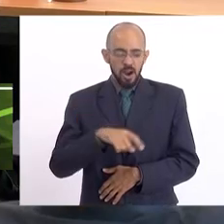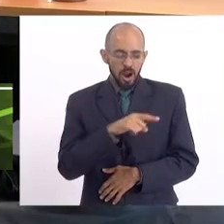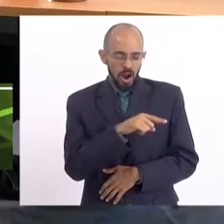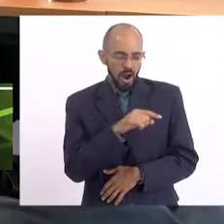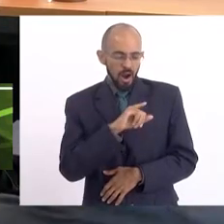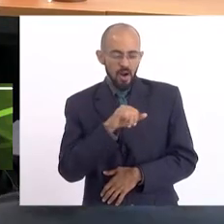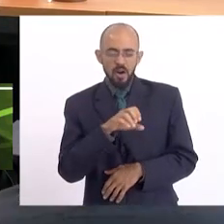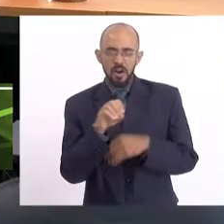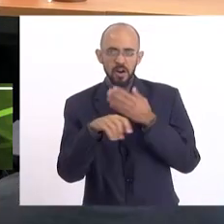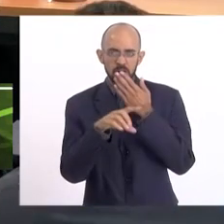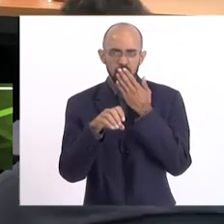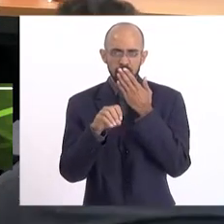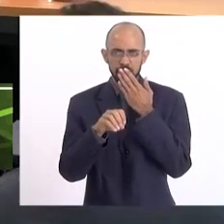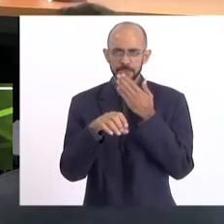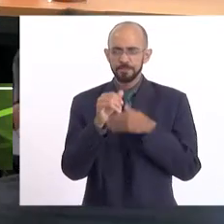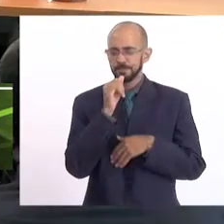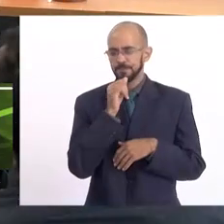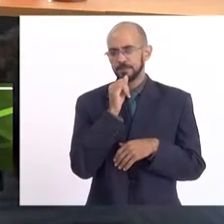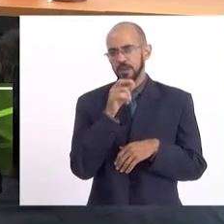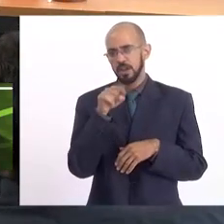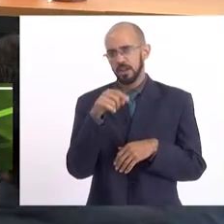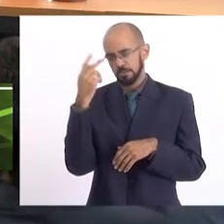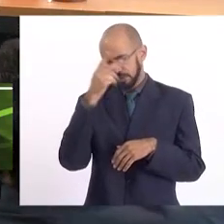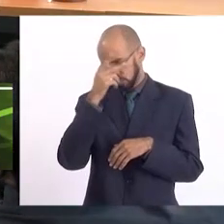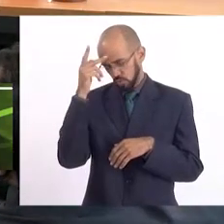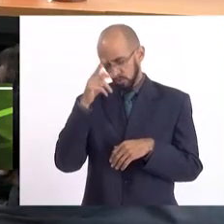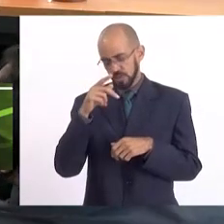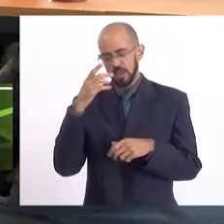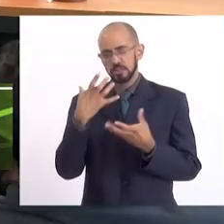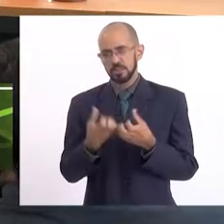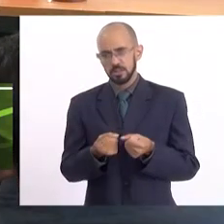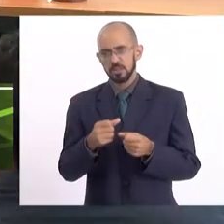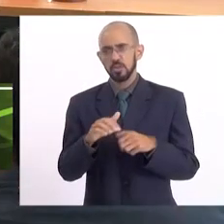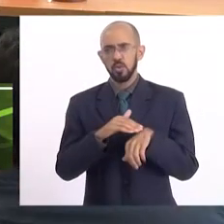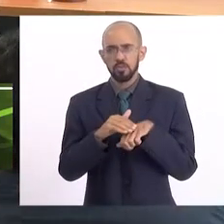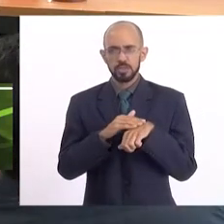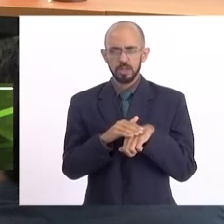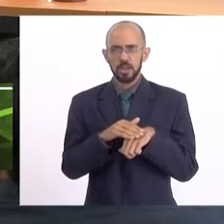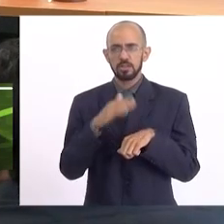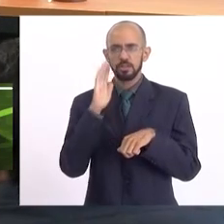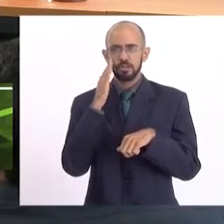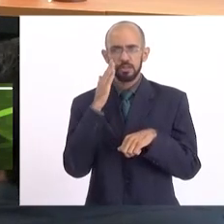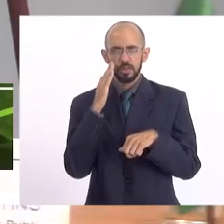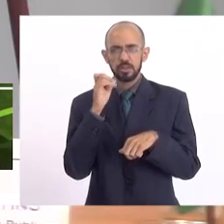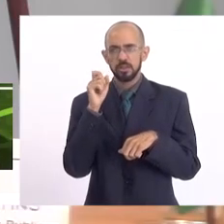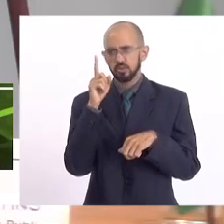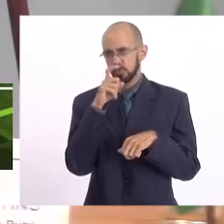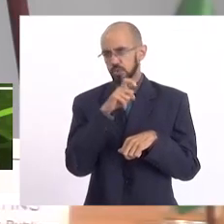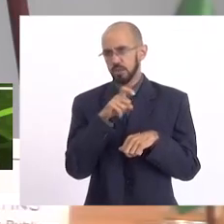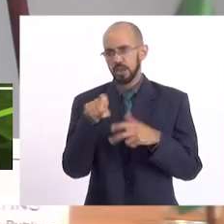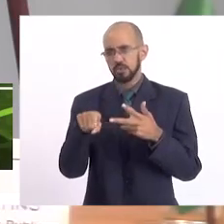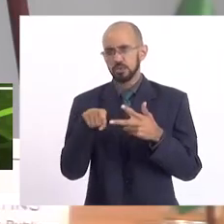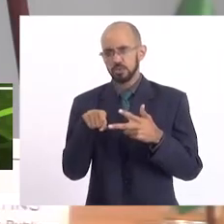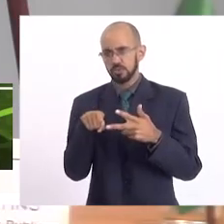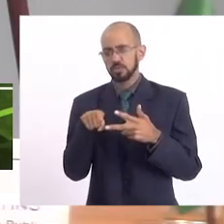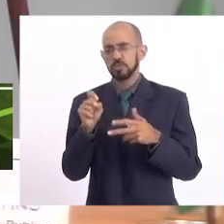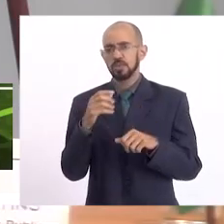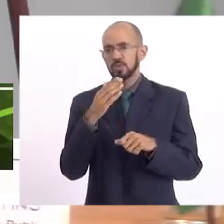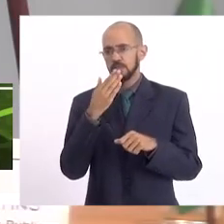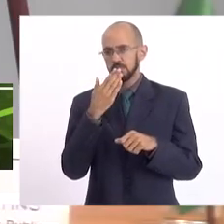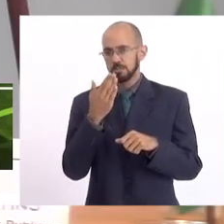são realmente pessoas de conversa, pessoas que entendem as dificuldades do executivo, pedem dentro